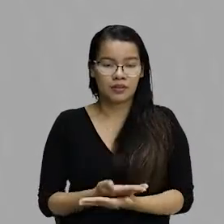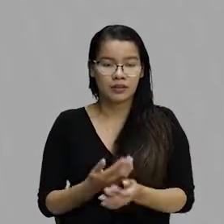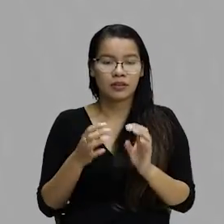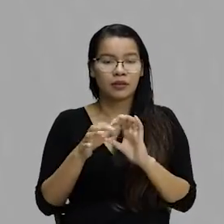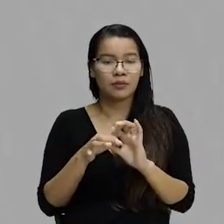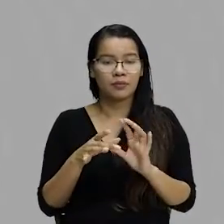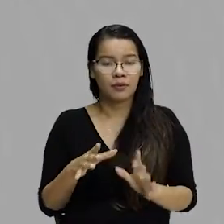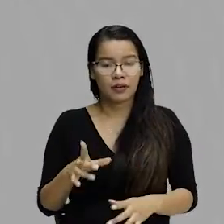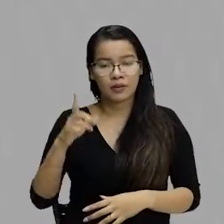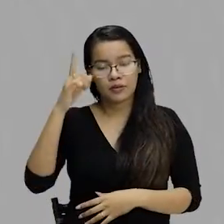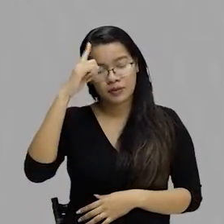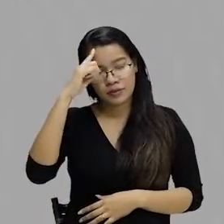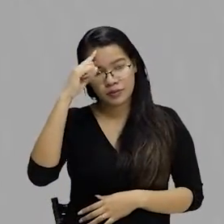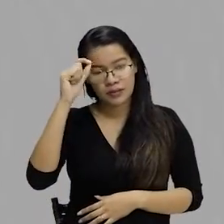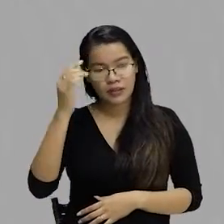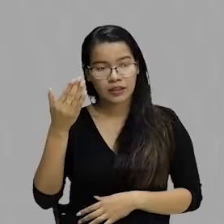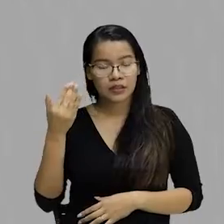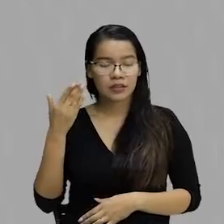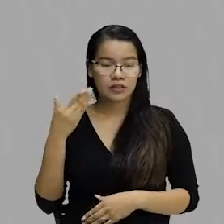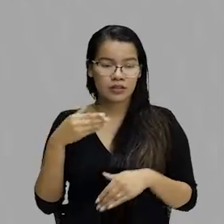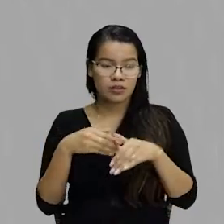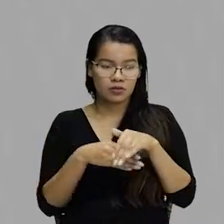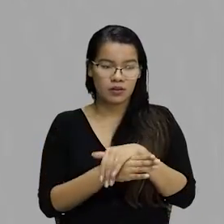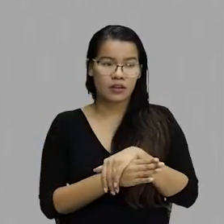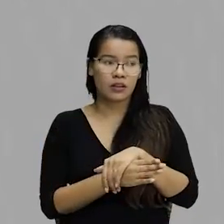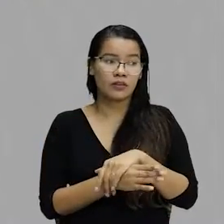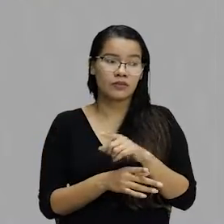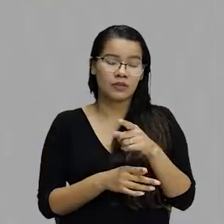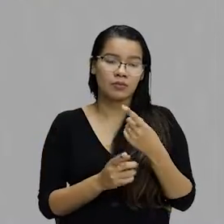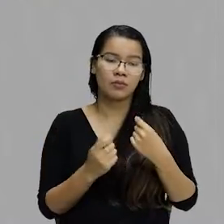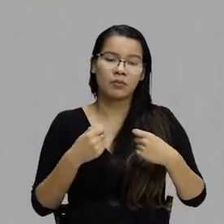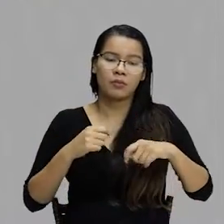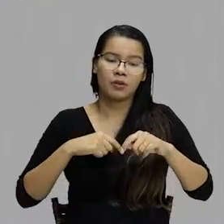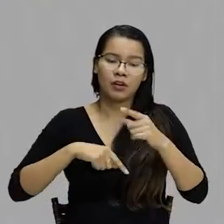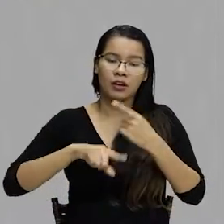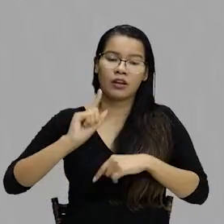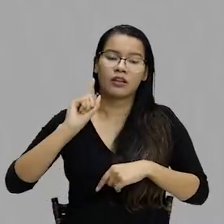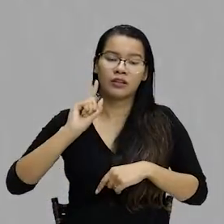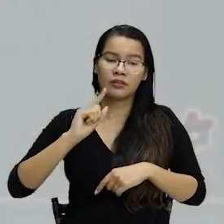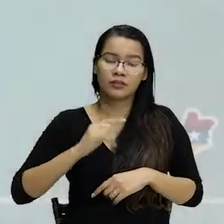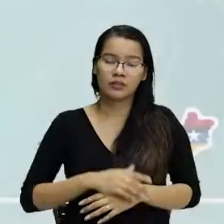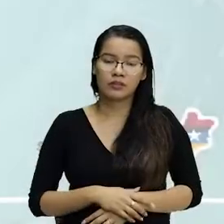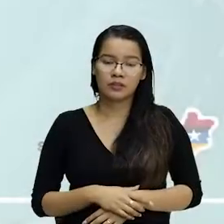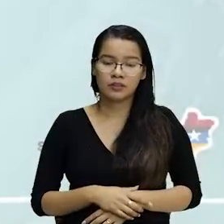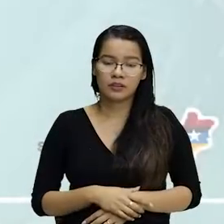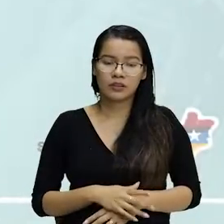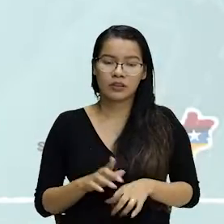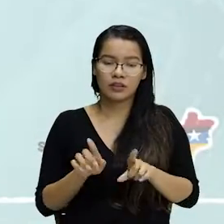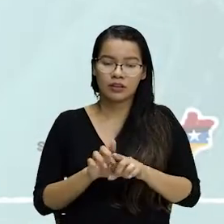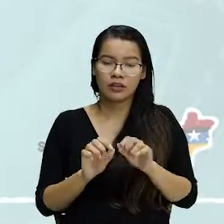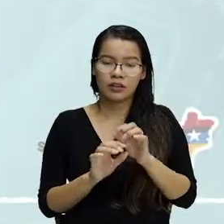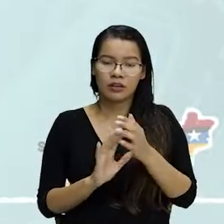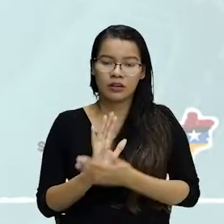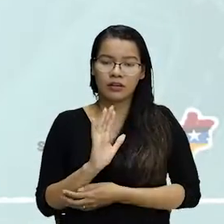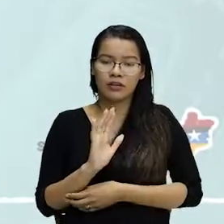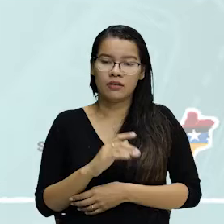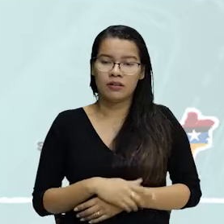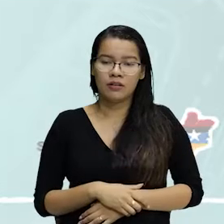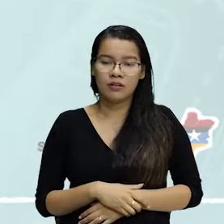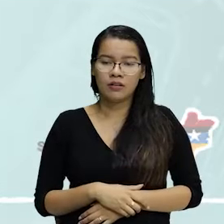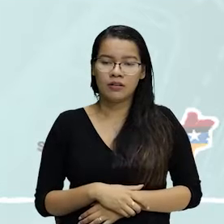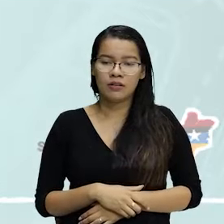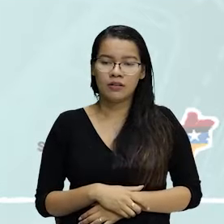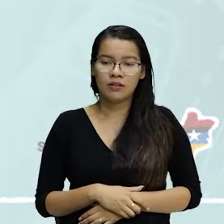pensamento fechado na caixa, onde você pode ir mais além no processo. A montagem de Antígona, achei